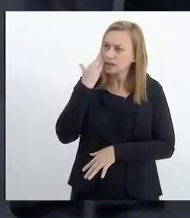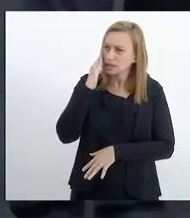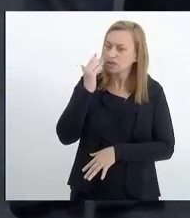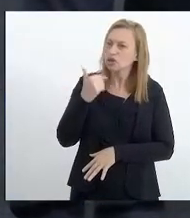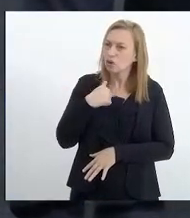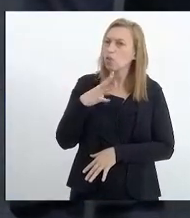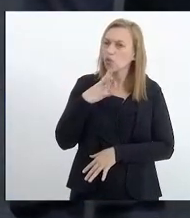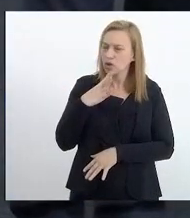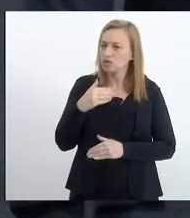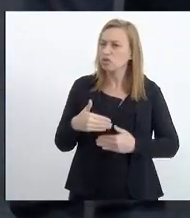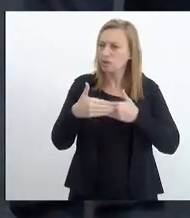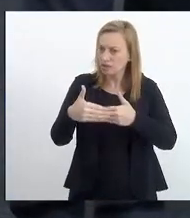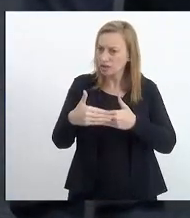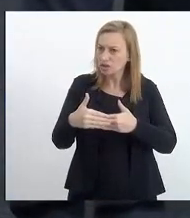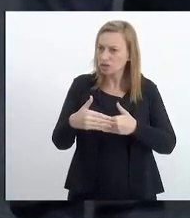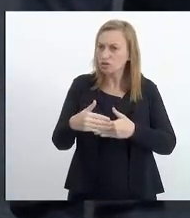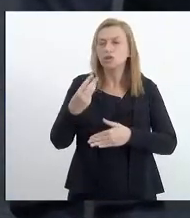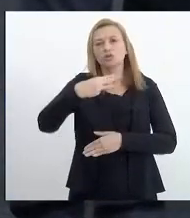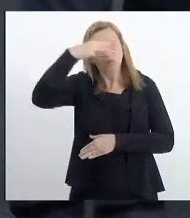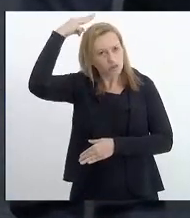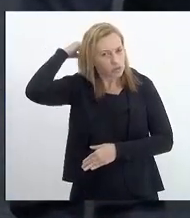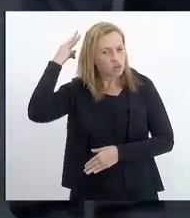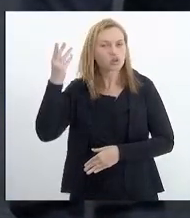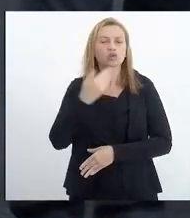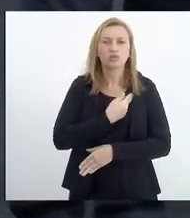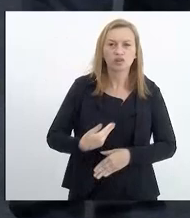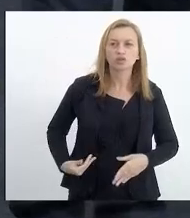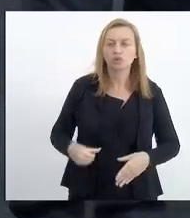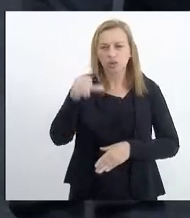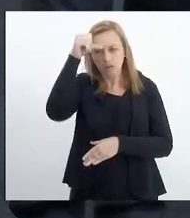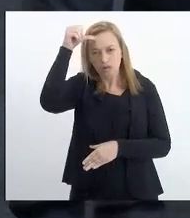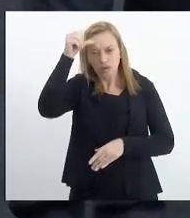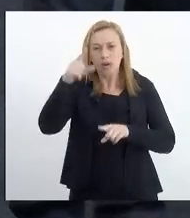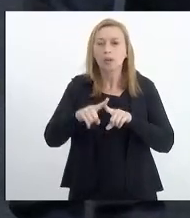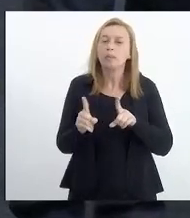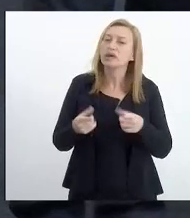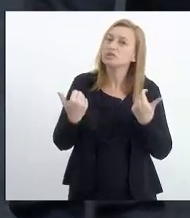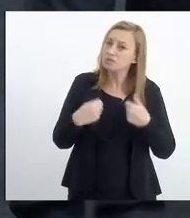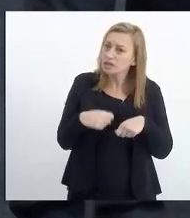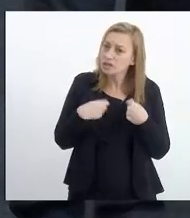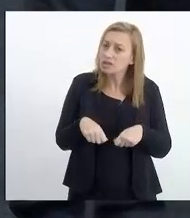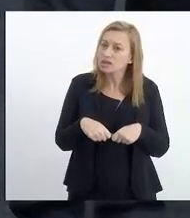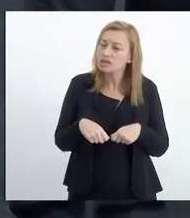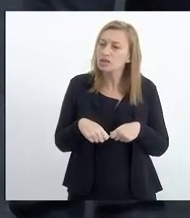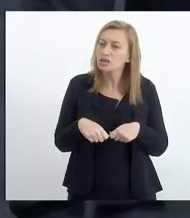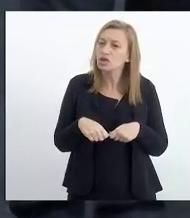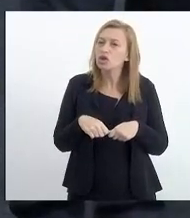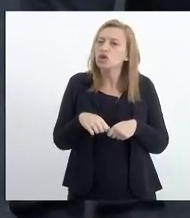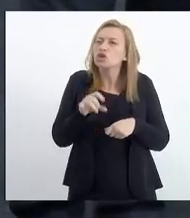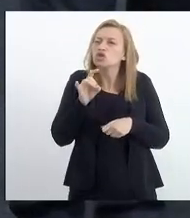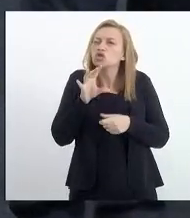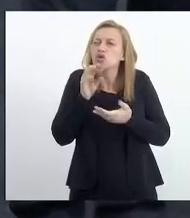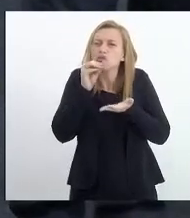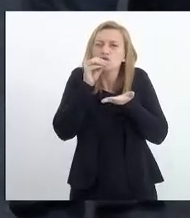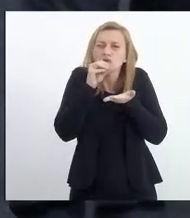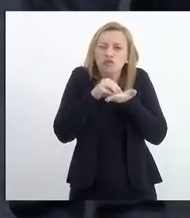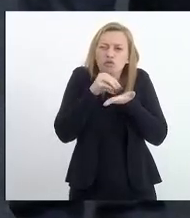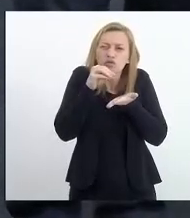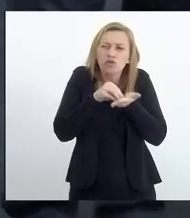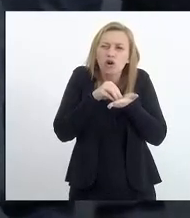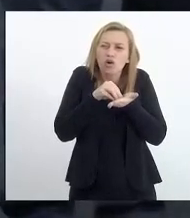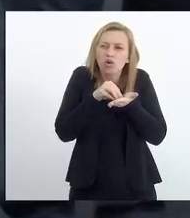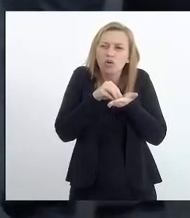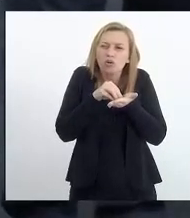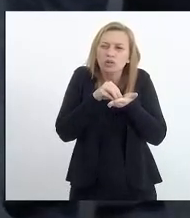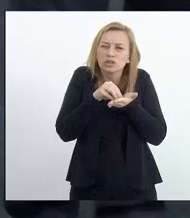reconheço o avanço do Márcio Pacheco, do governador Cláudio Castro, mas que a gente precisa... só falta colocar o pé